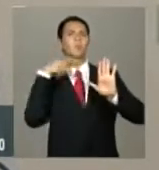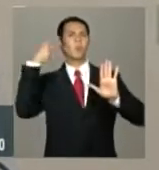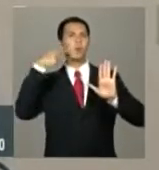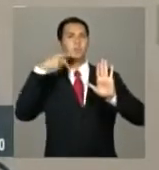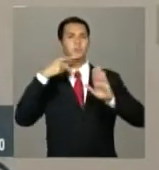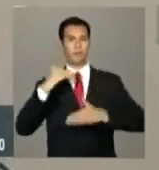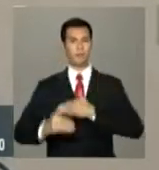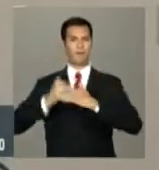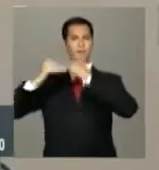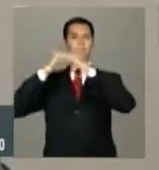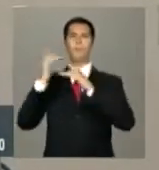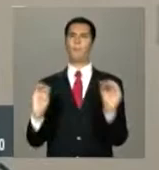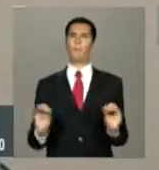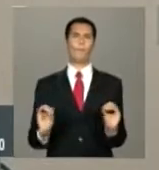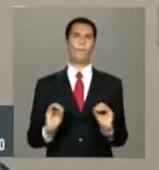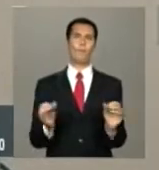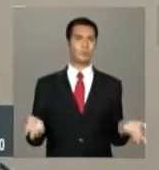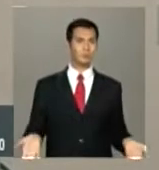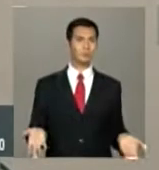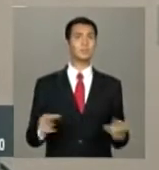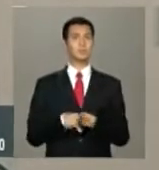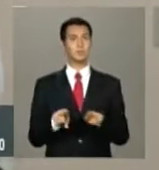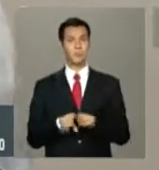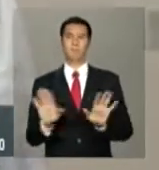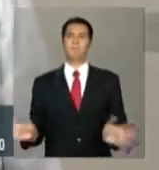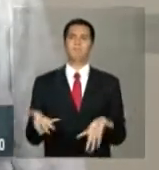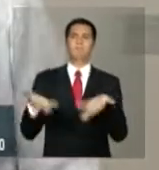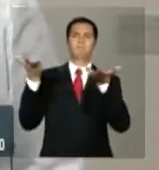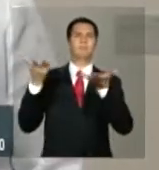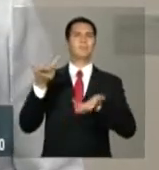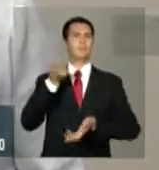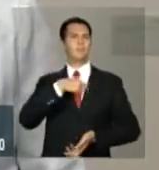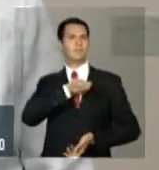crescimento através de políticas de estímulos fiscais ao investimento.